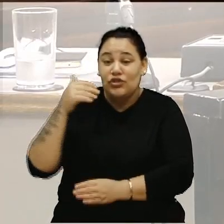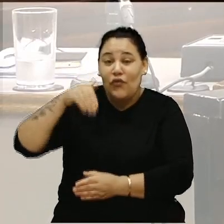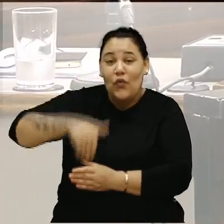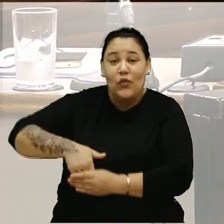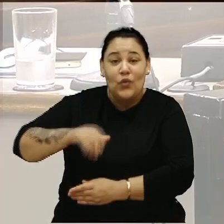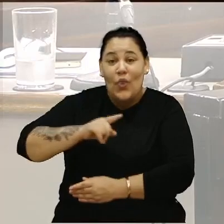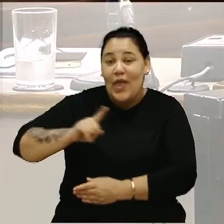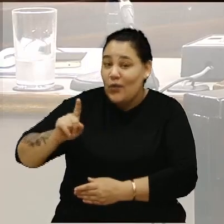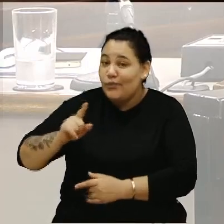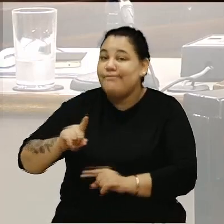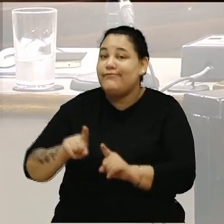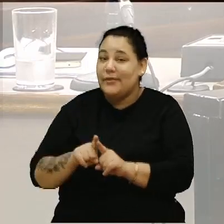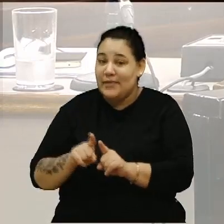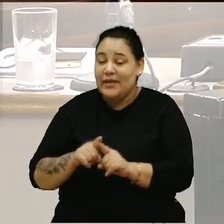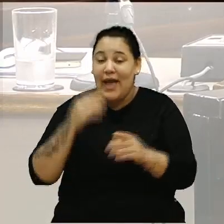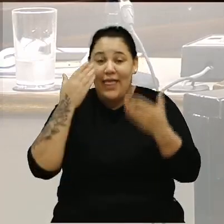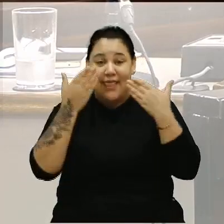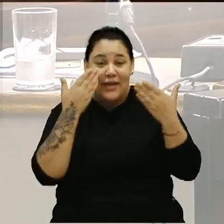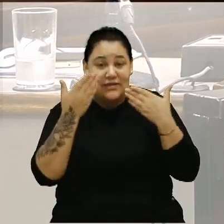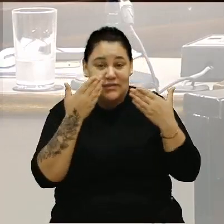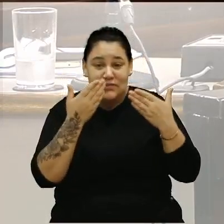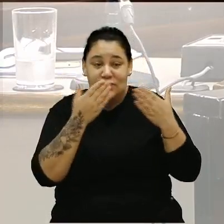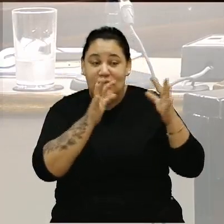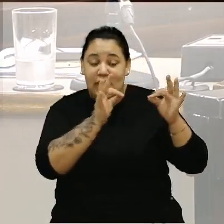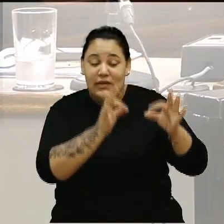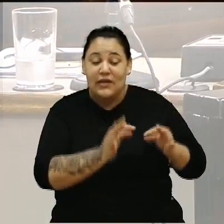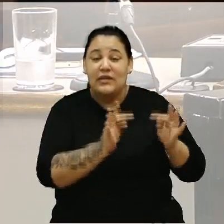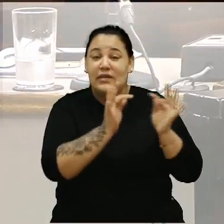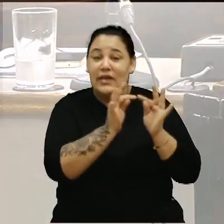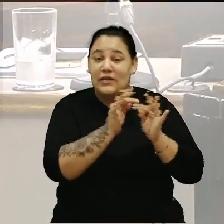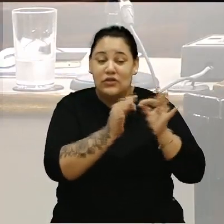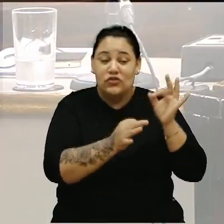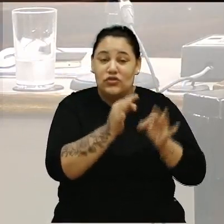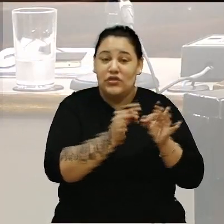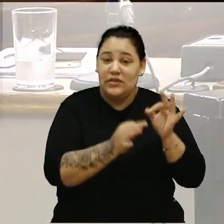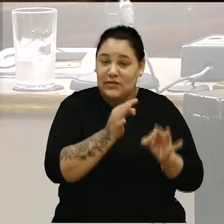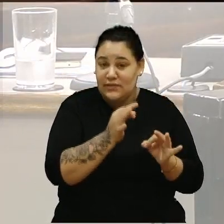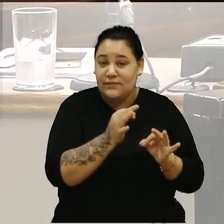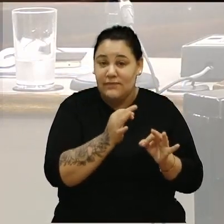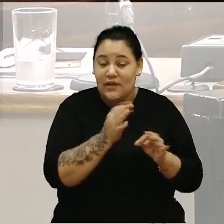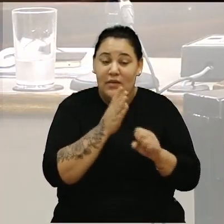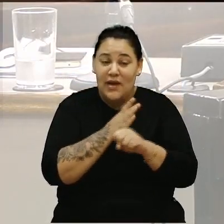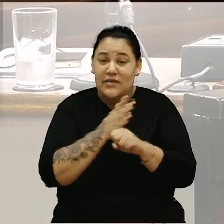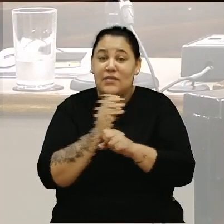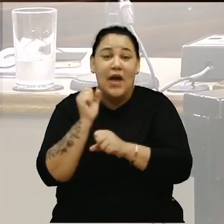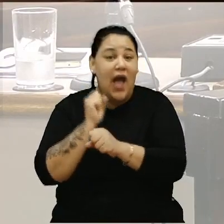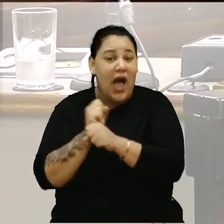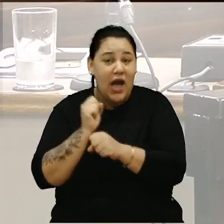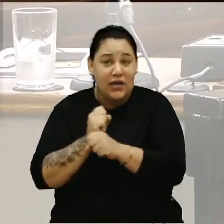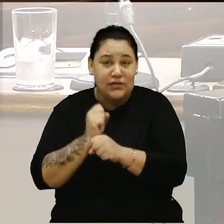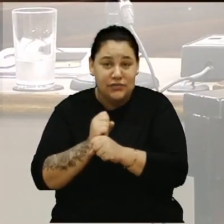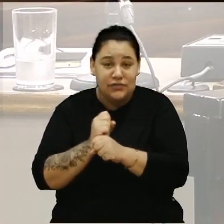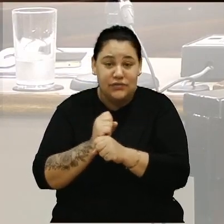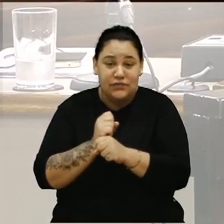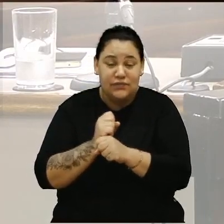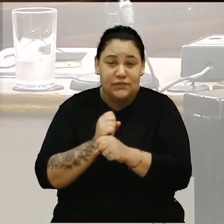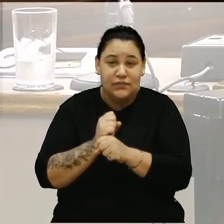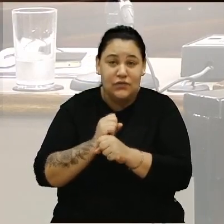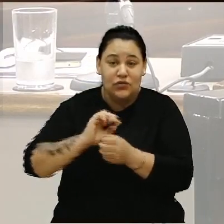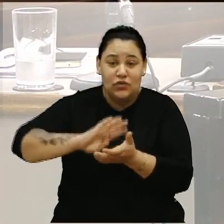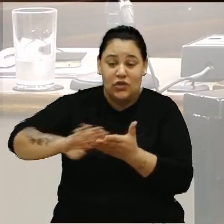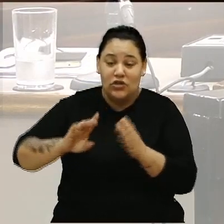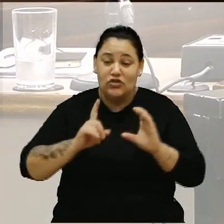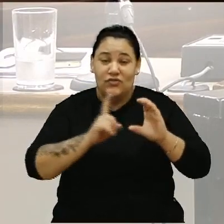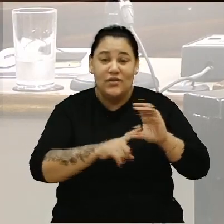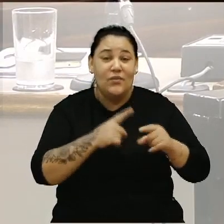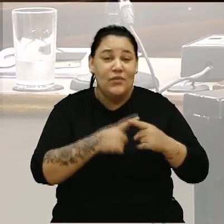técnica judicial que dá conta há anos da quitação da dívida por excesso de cobrança, considerando